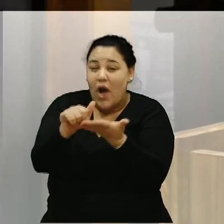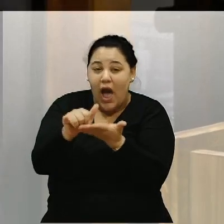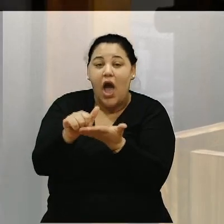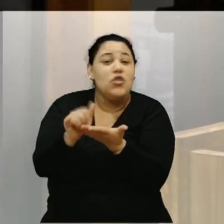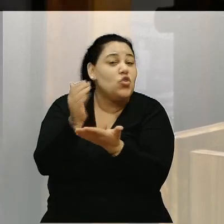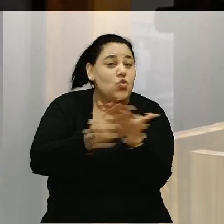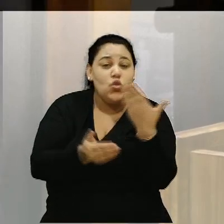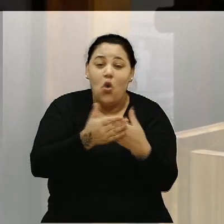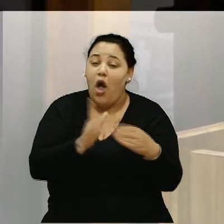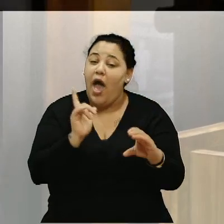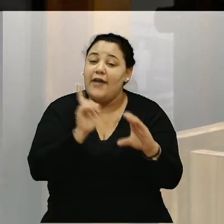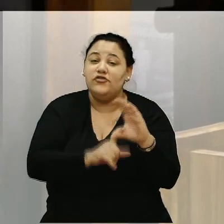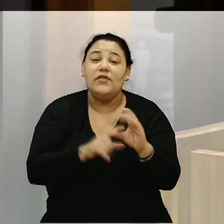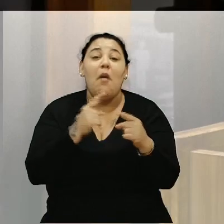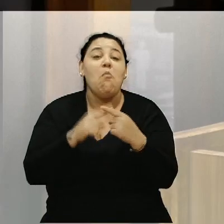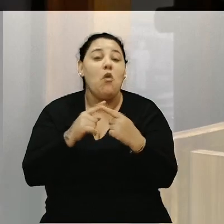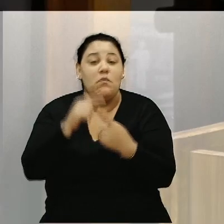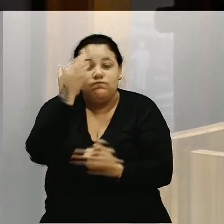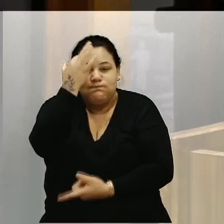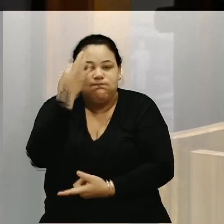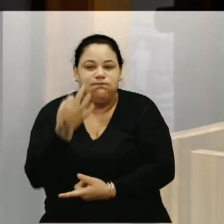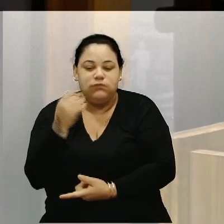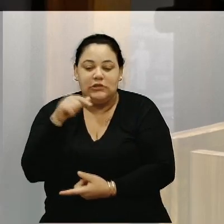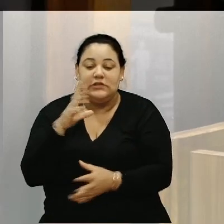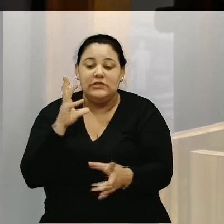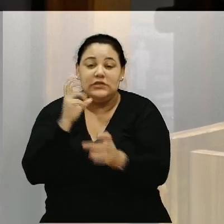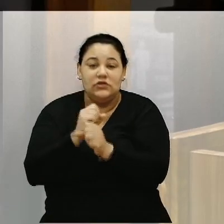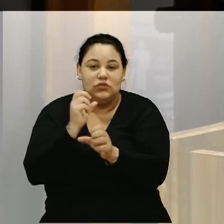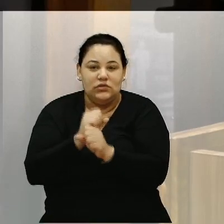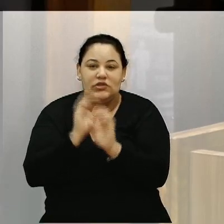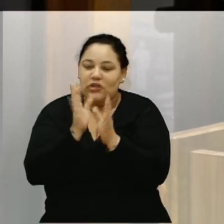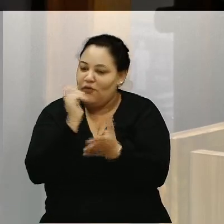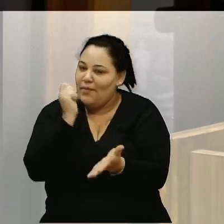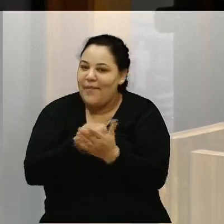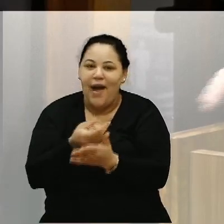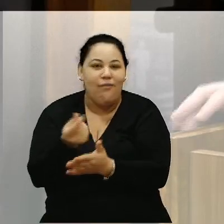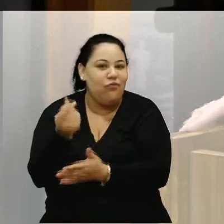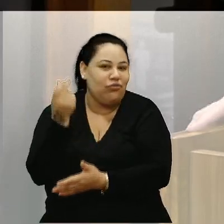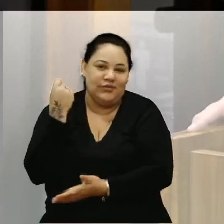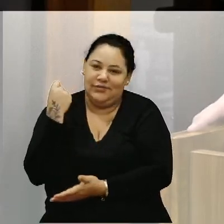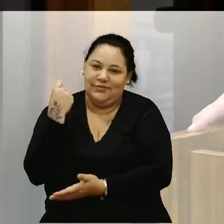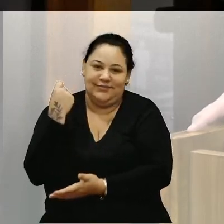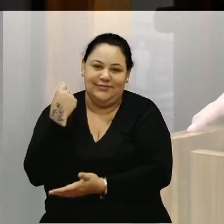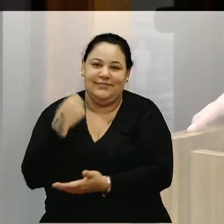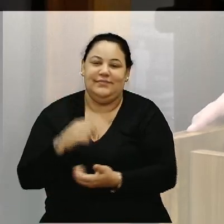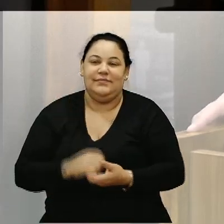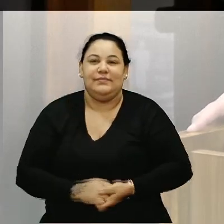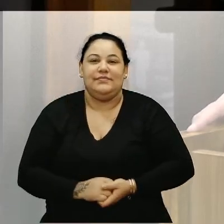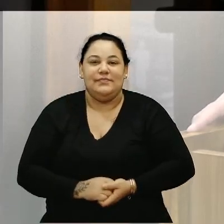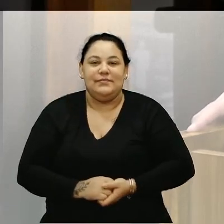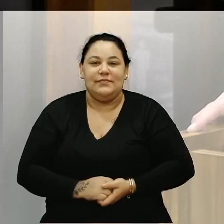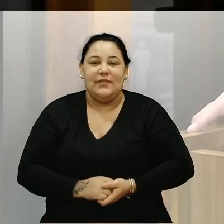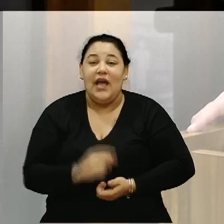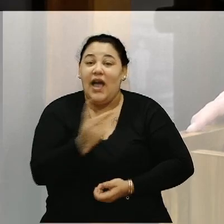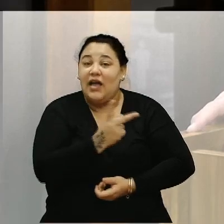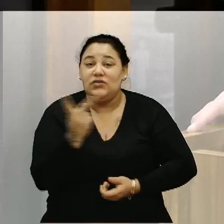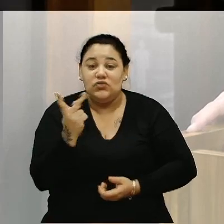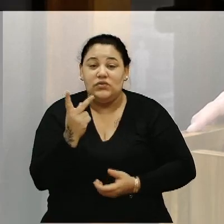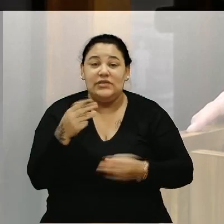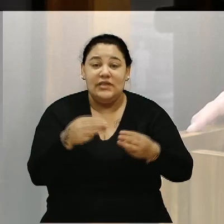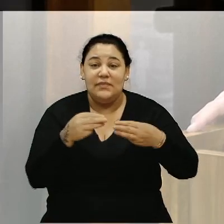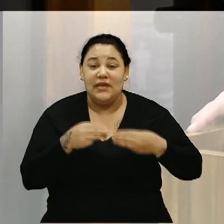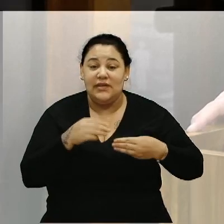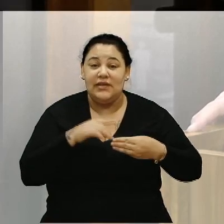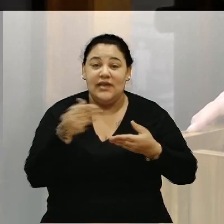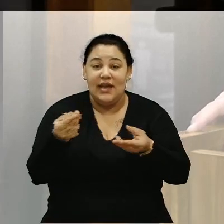no entendimento de muitos, esta conta já foi paga há bastante tempo. Ambas as emendas trariam alívio